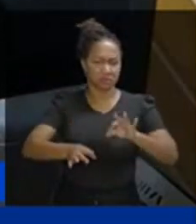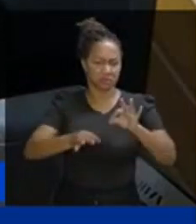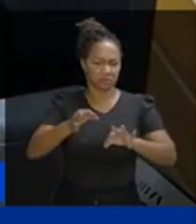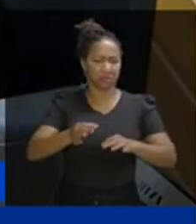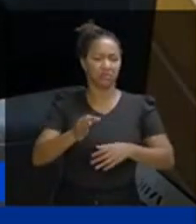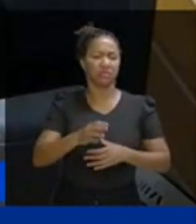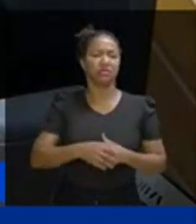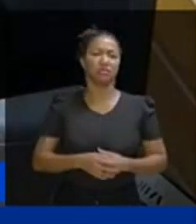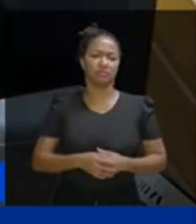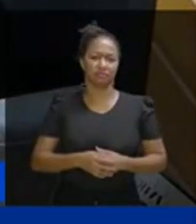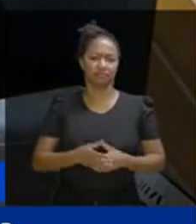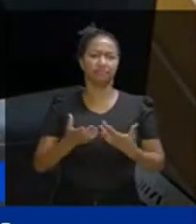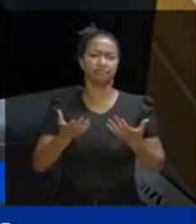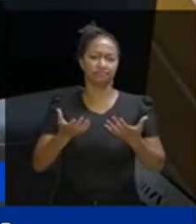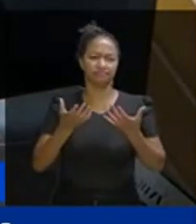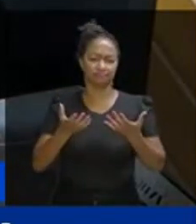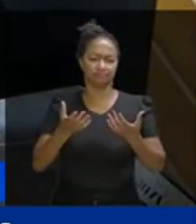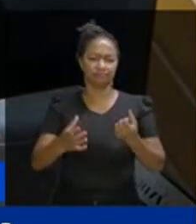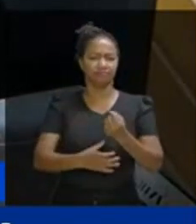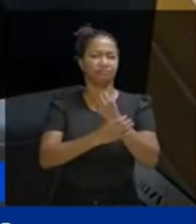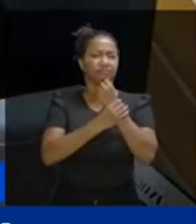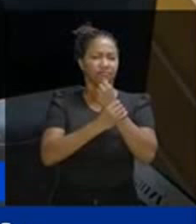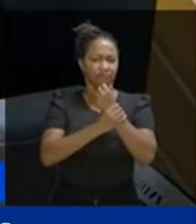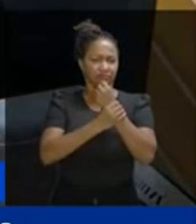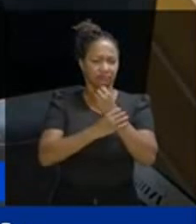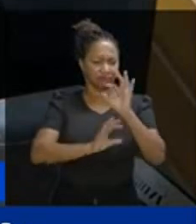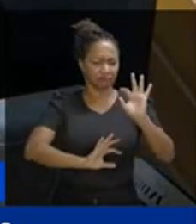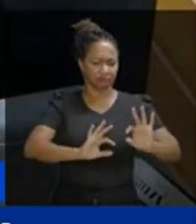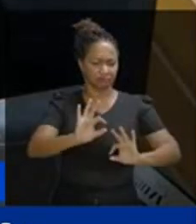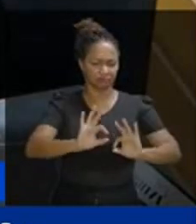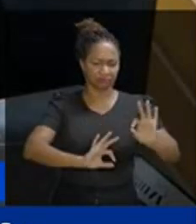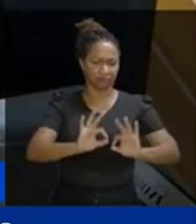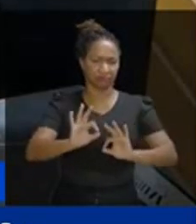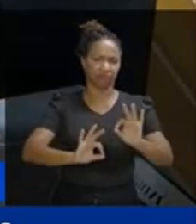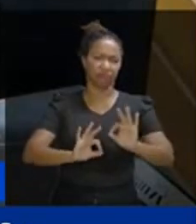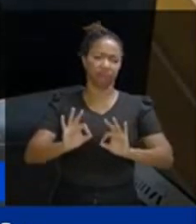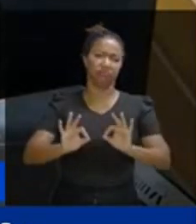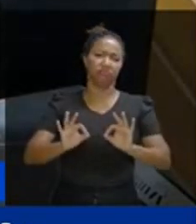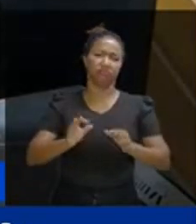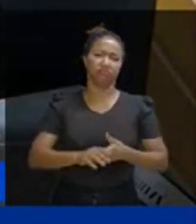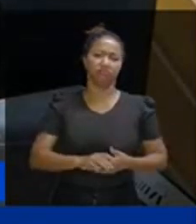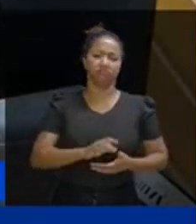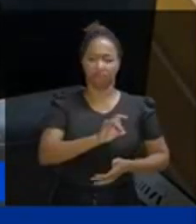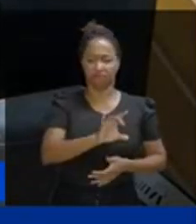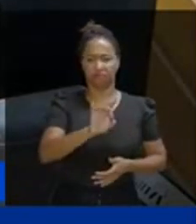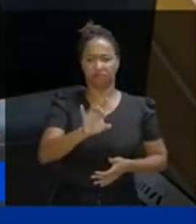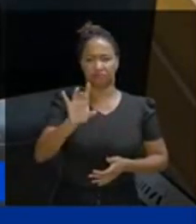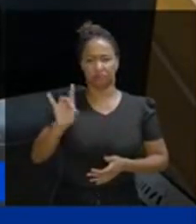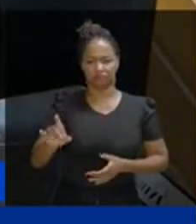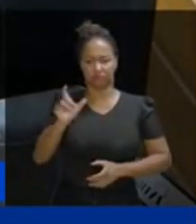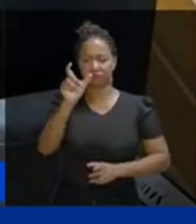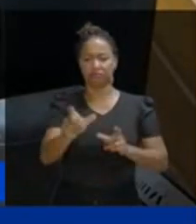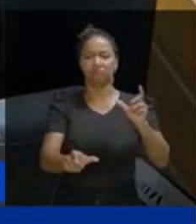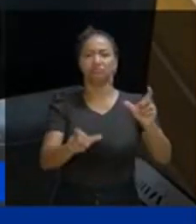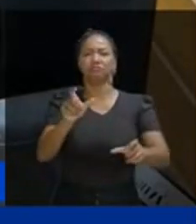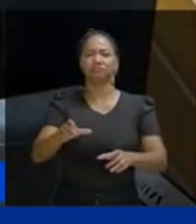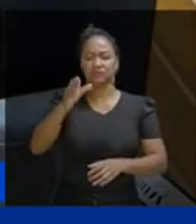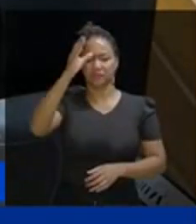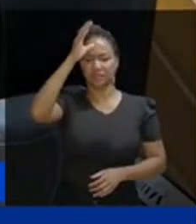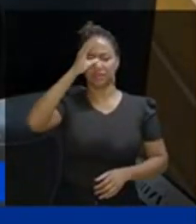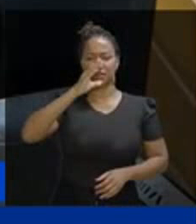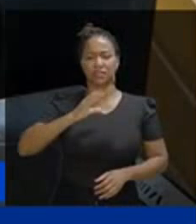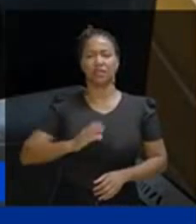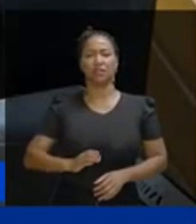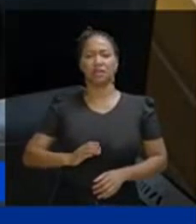busca e a garantia da ordem constitucional, o direito de cada cidadão exercer